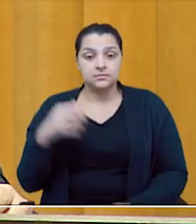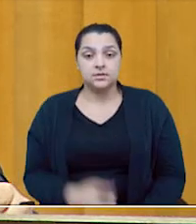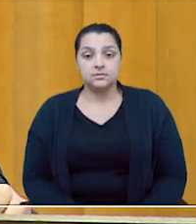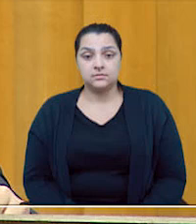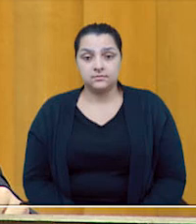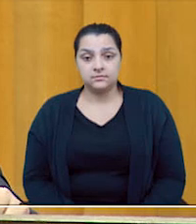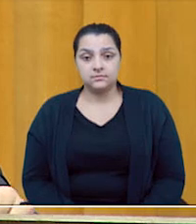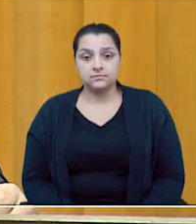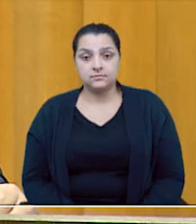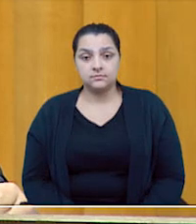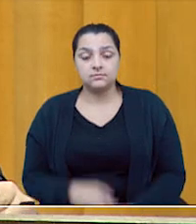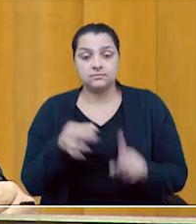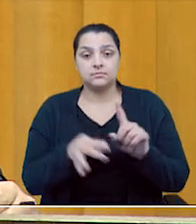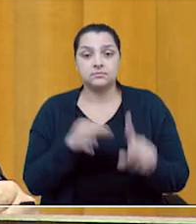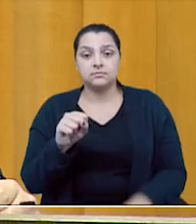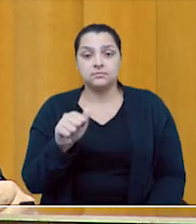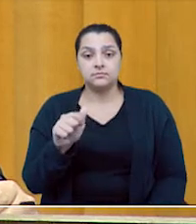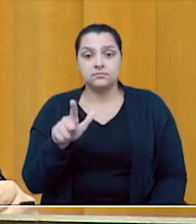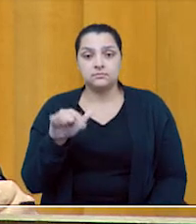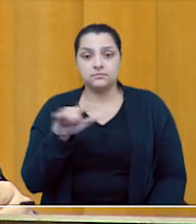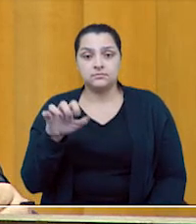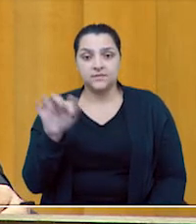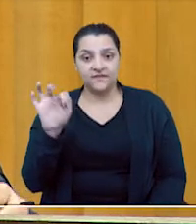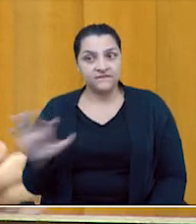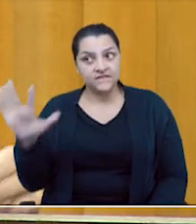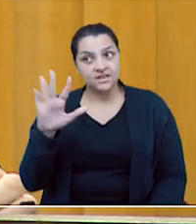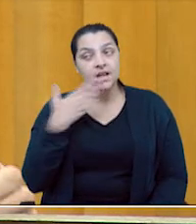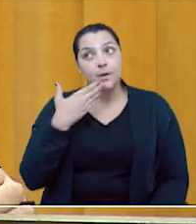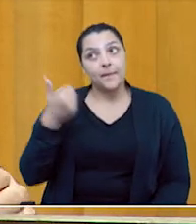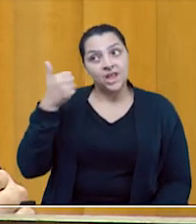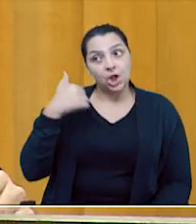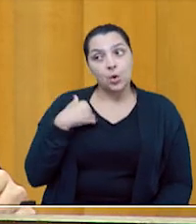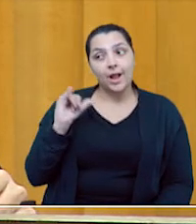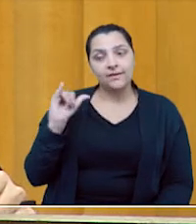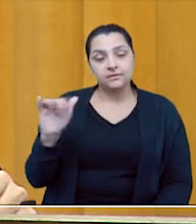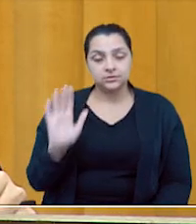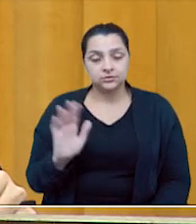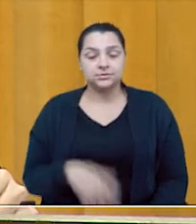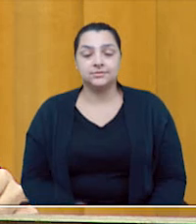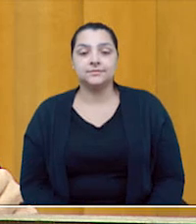Desembargadora Salise, os da Justiça Federal são os melhores, tá? Já lhe adianto. Na Justiça do Trabalho,